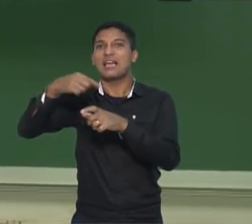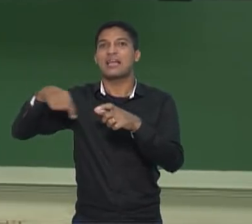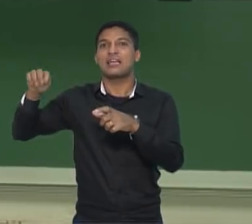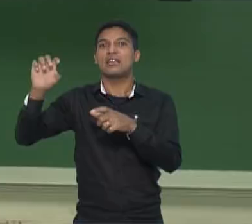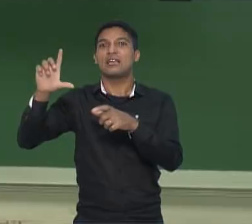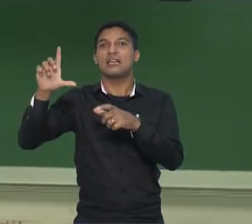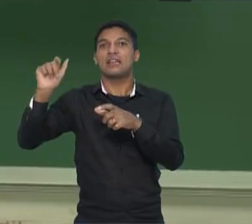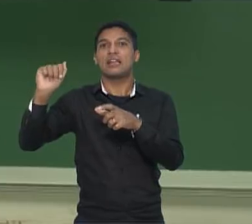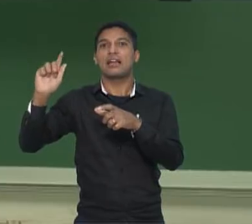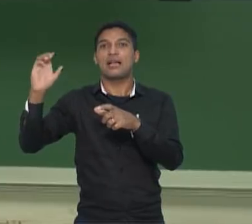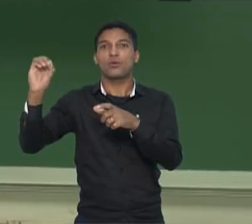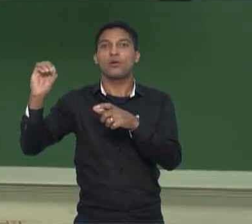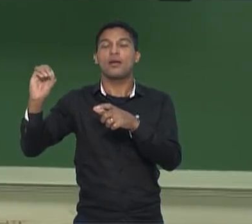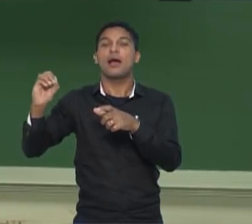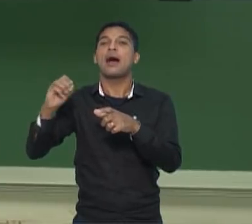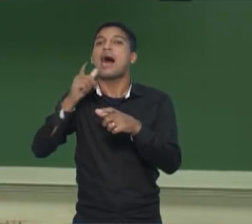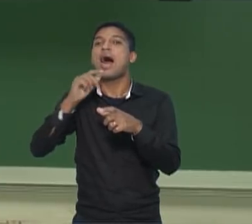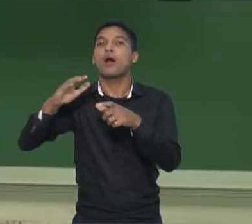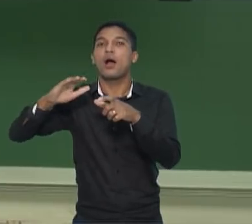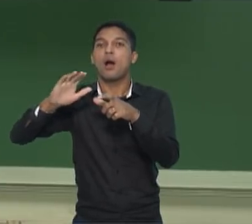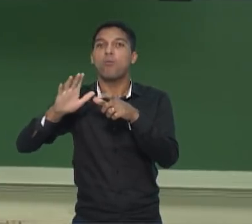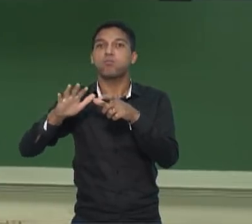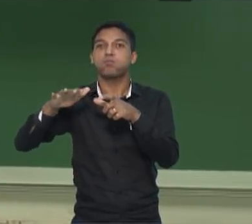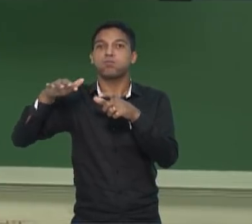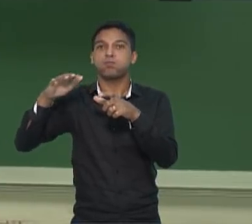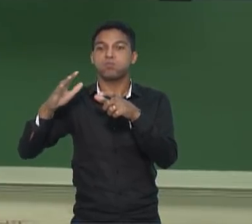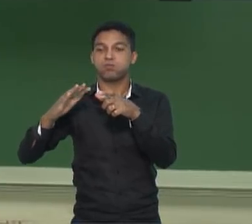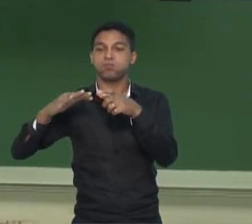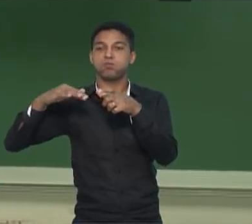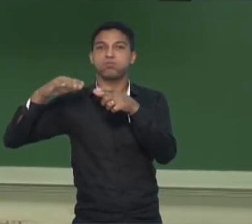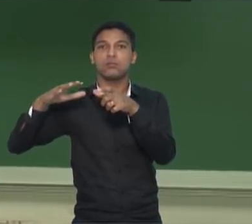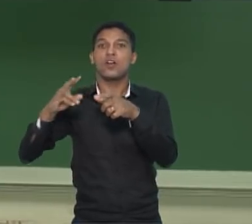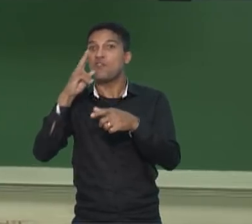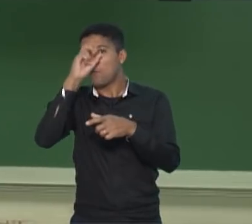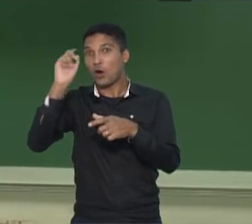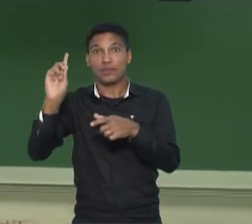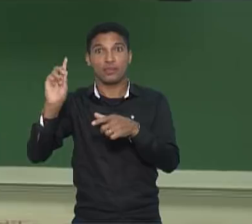mais calmas, com menos correnteza, menos força.